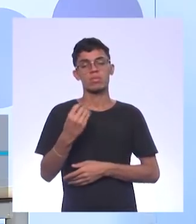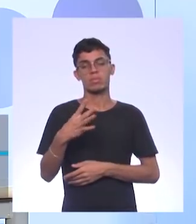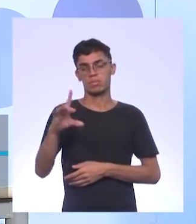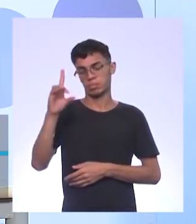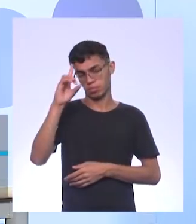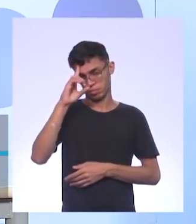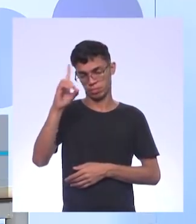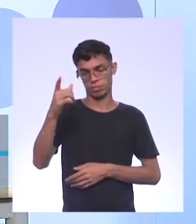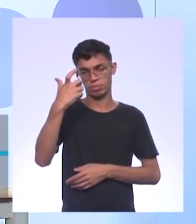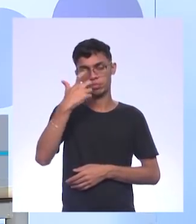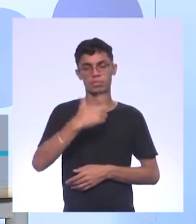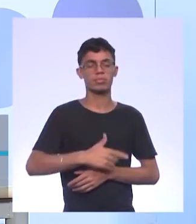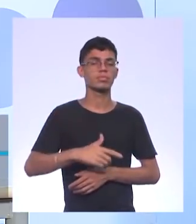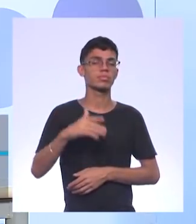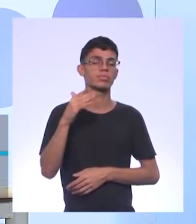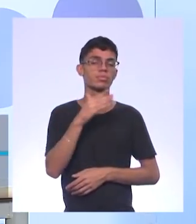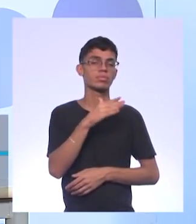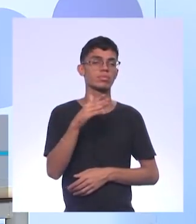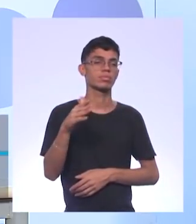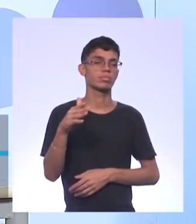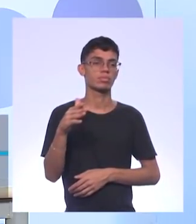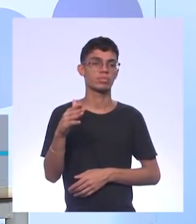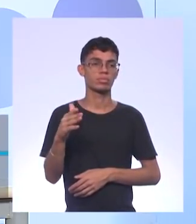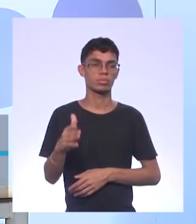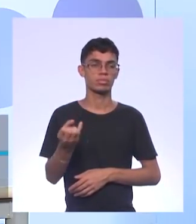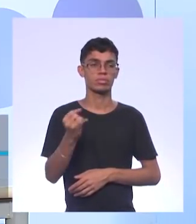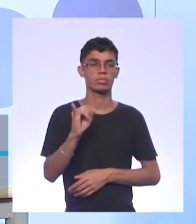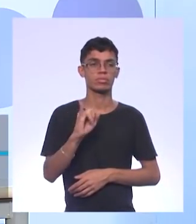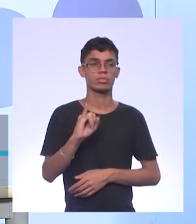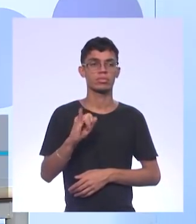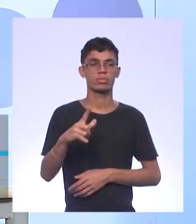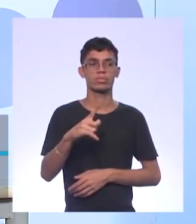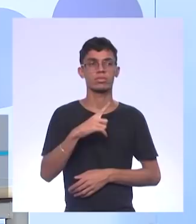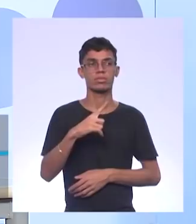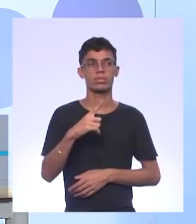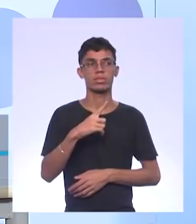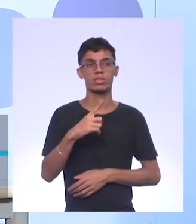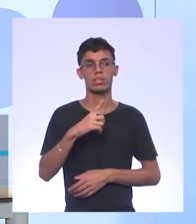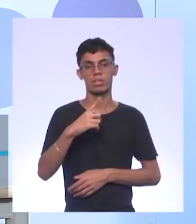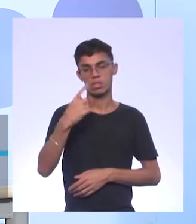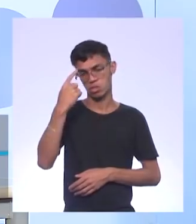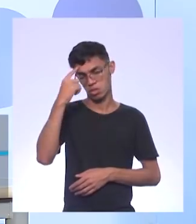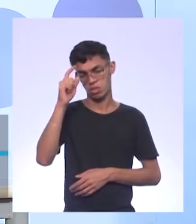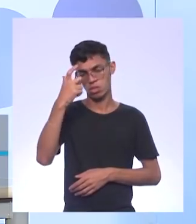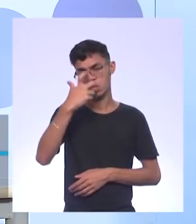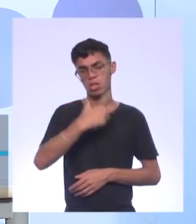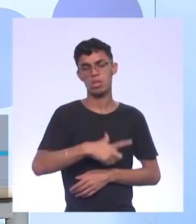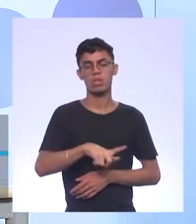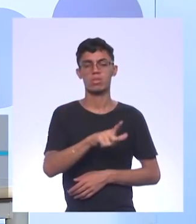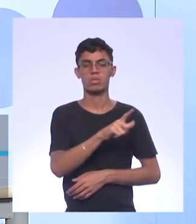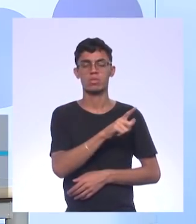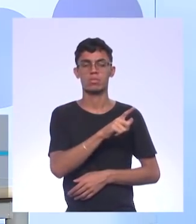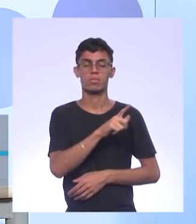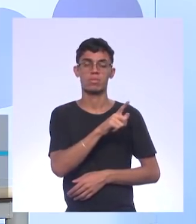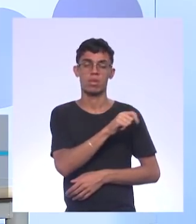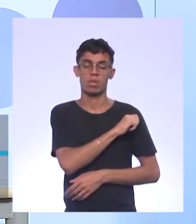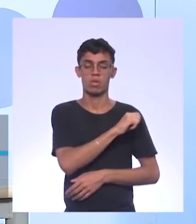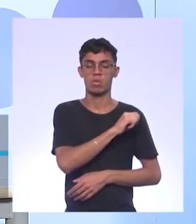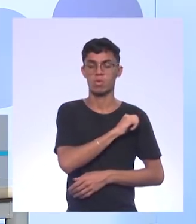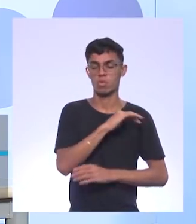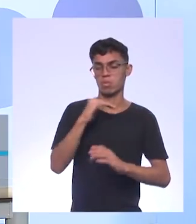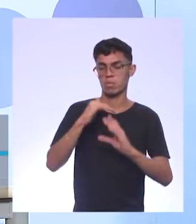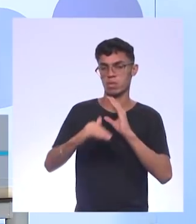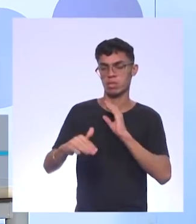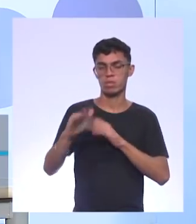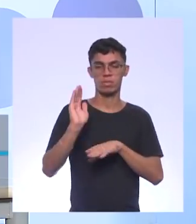estou acompanhando qualquer dúvida estarei auxiliando no privado então os alunos aí da professora Cristiane Seria bom se